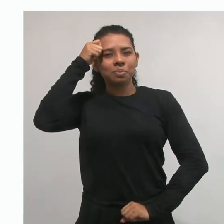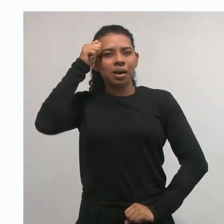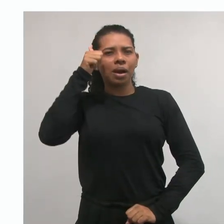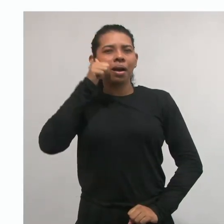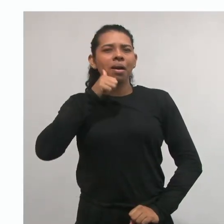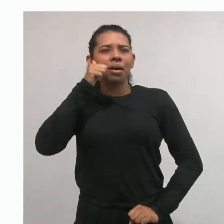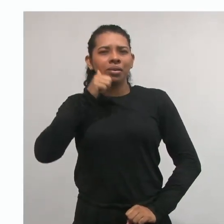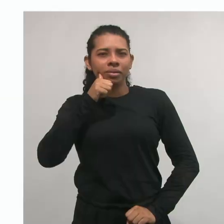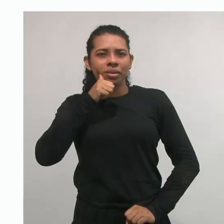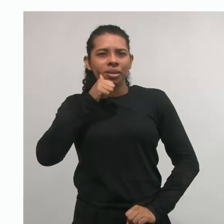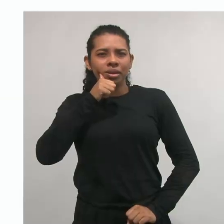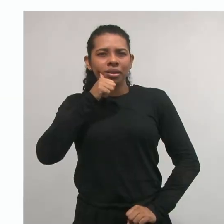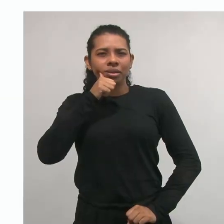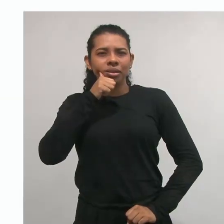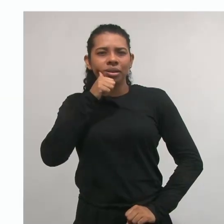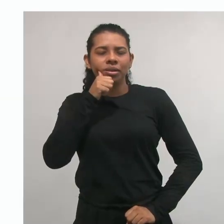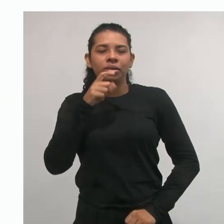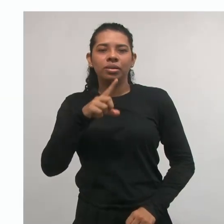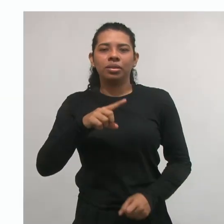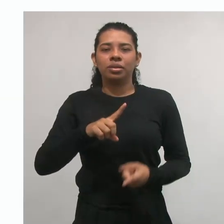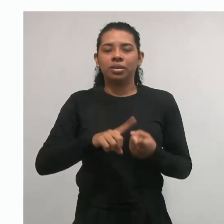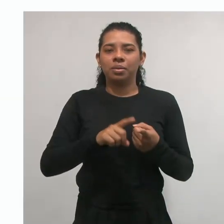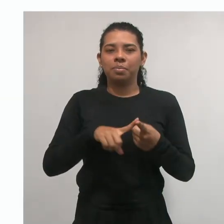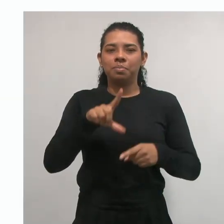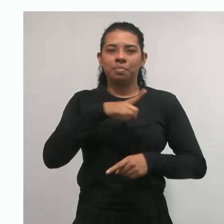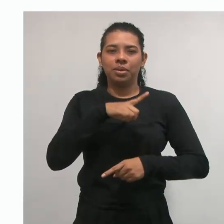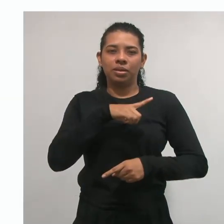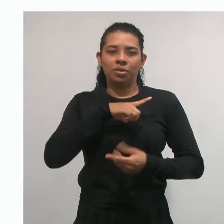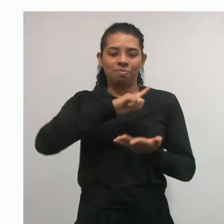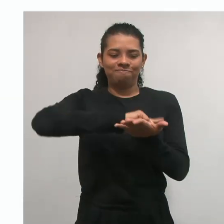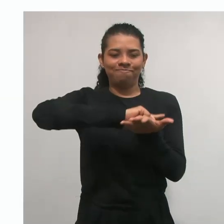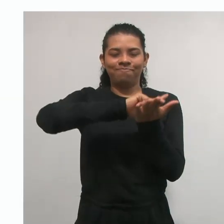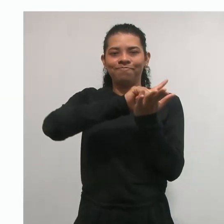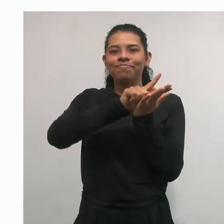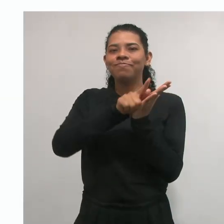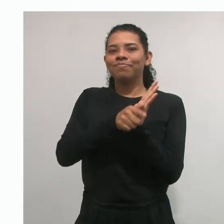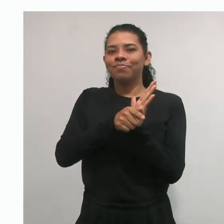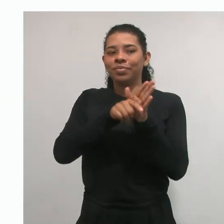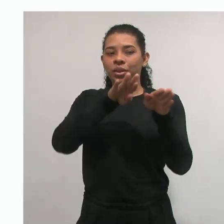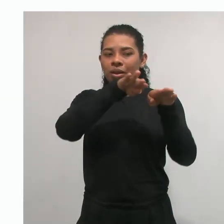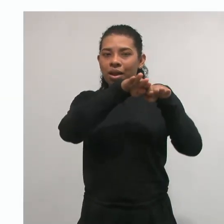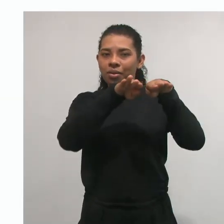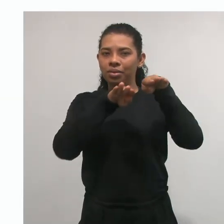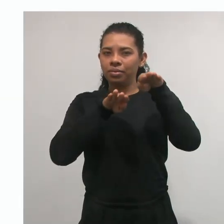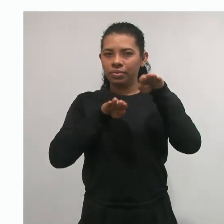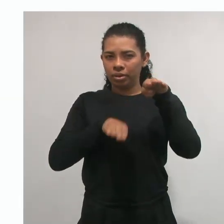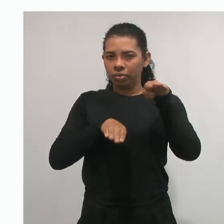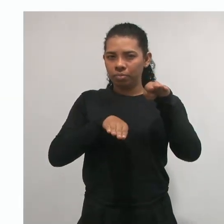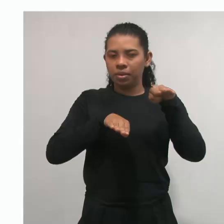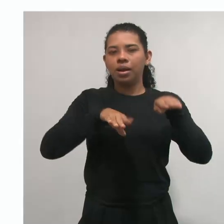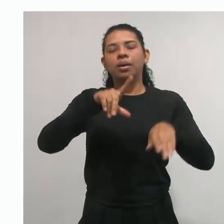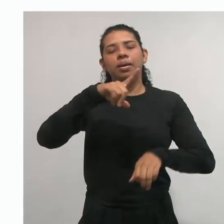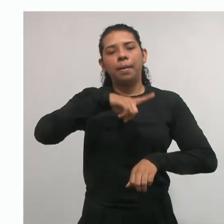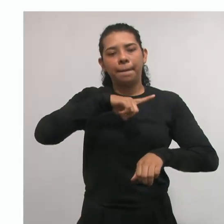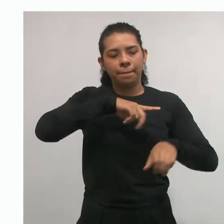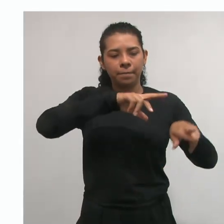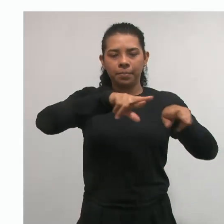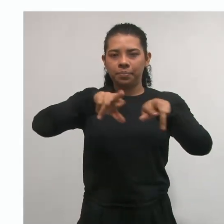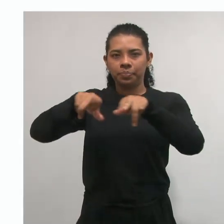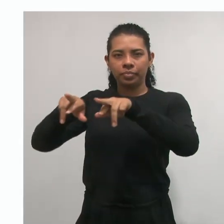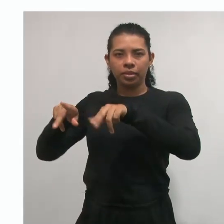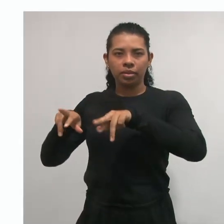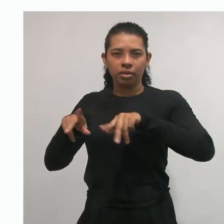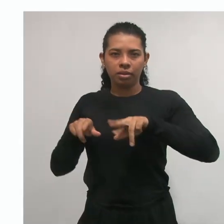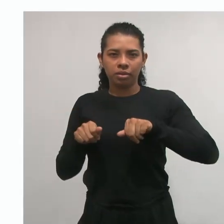vezes atingidas pelo cruzamento e pela sobreposição de gênero. Então, nós temos aí